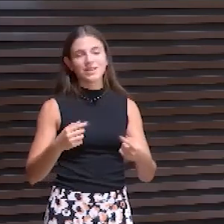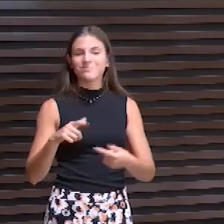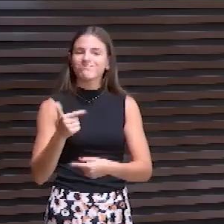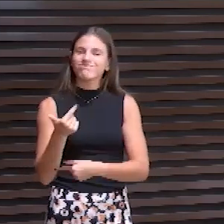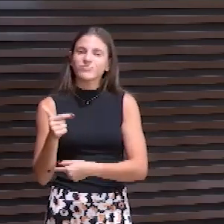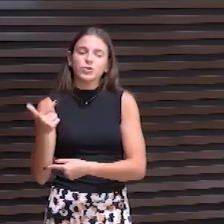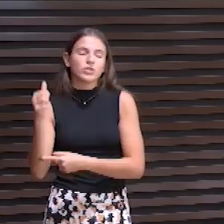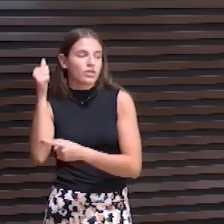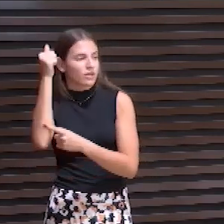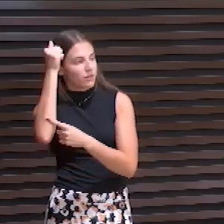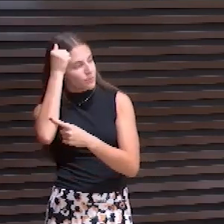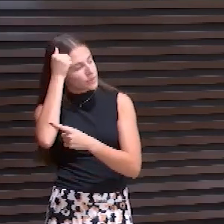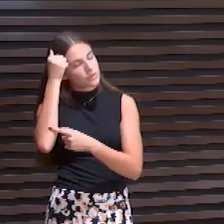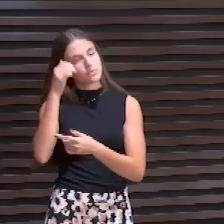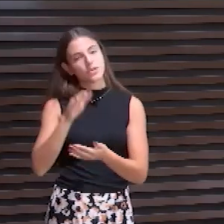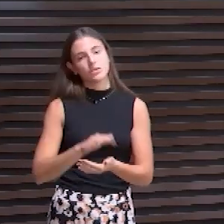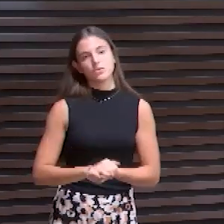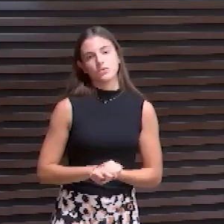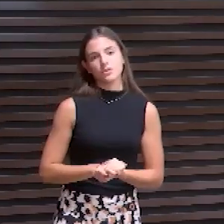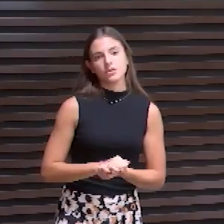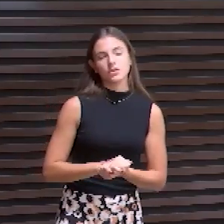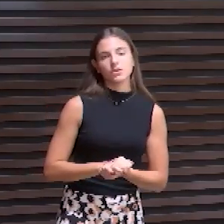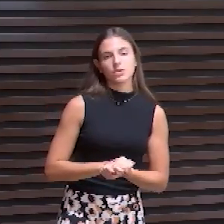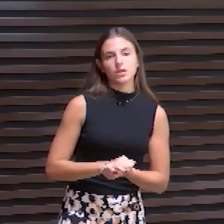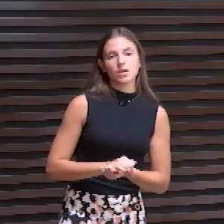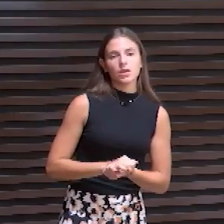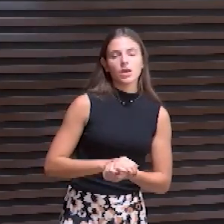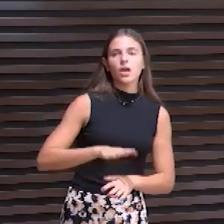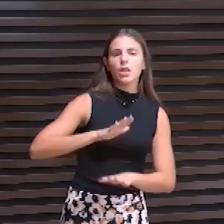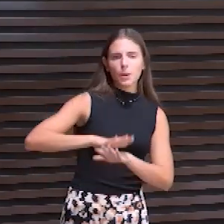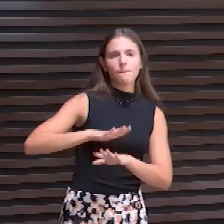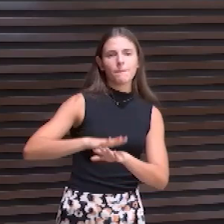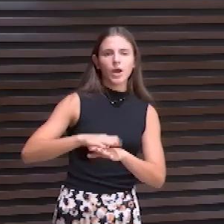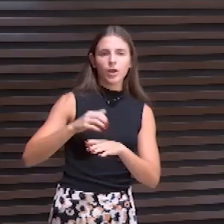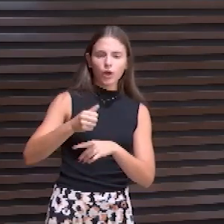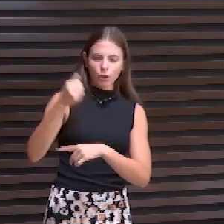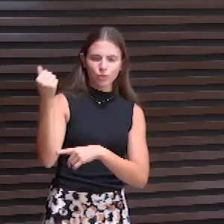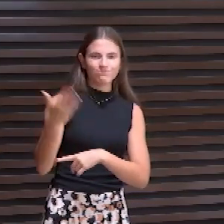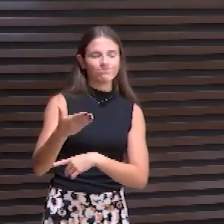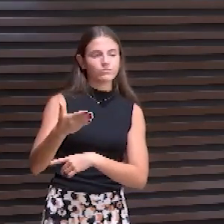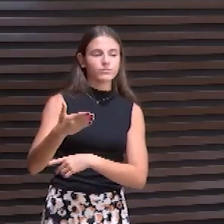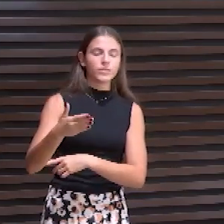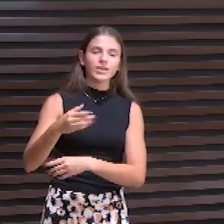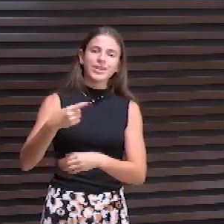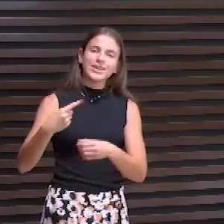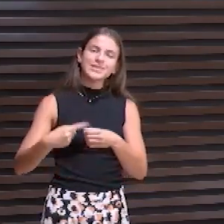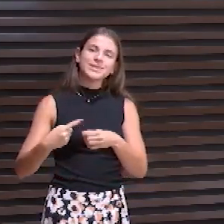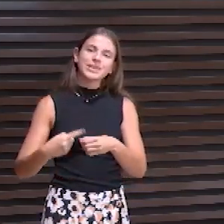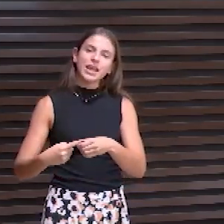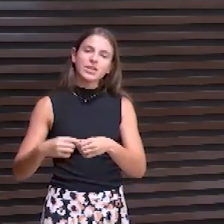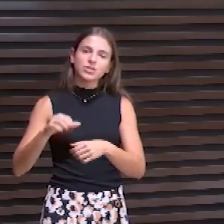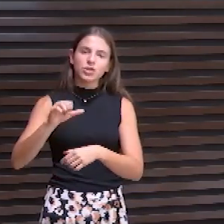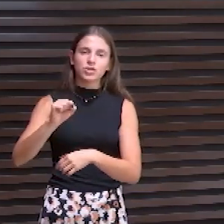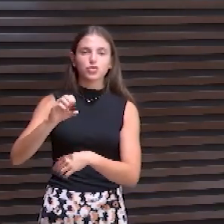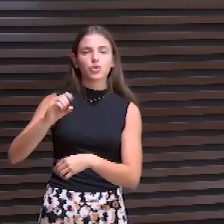maior rigor na condenação do que Sodoma e Gomorra. Eles viram milagres, viram